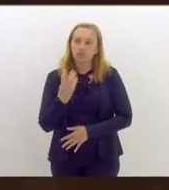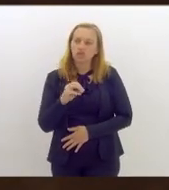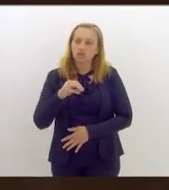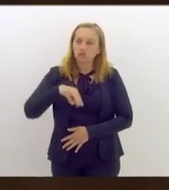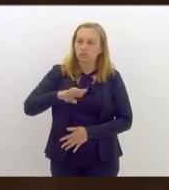Machado.